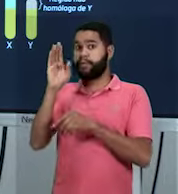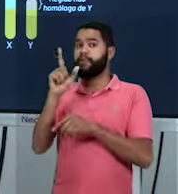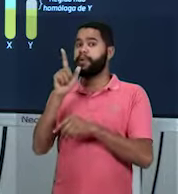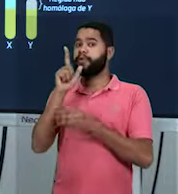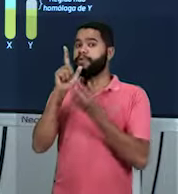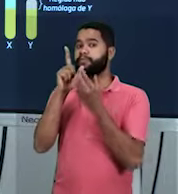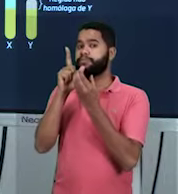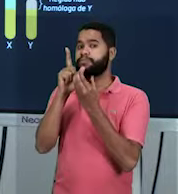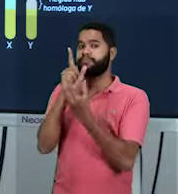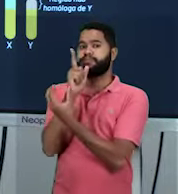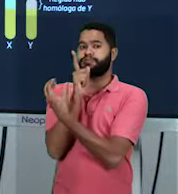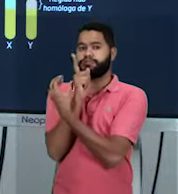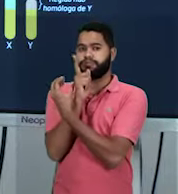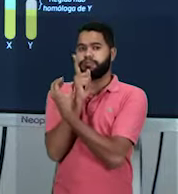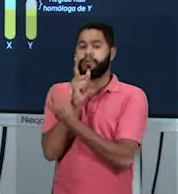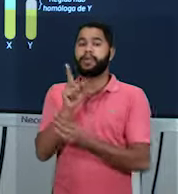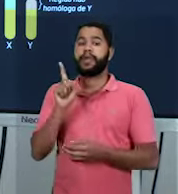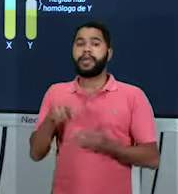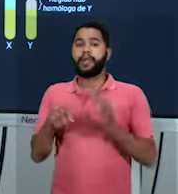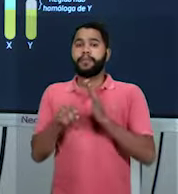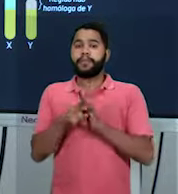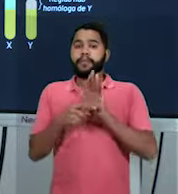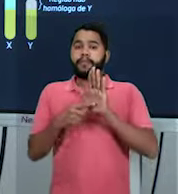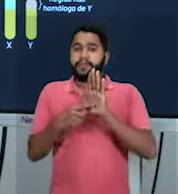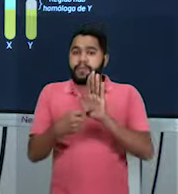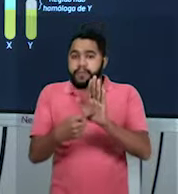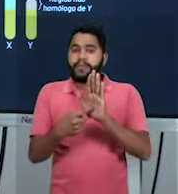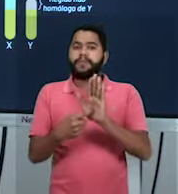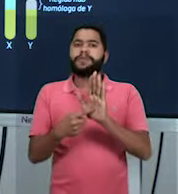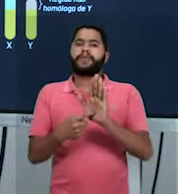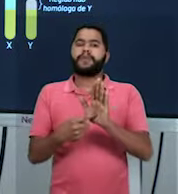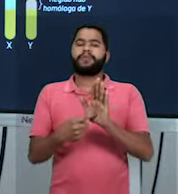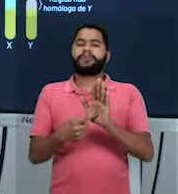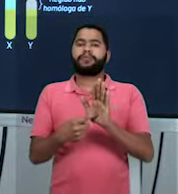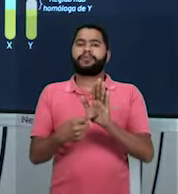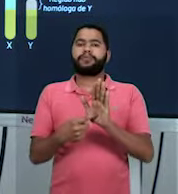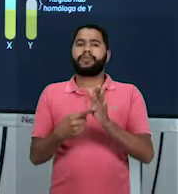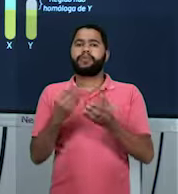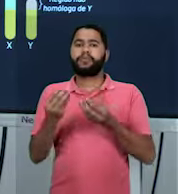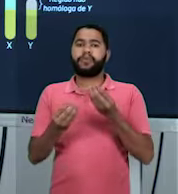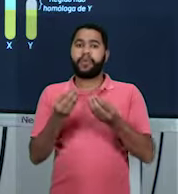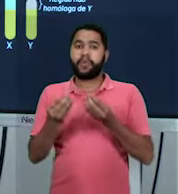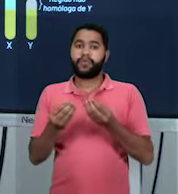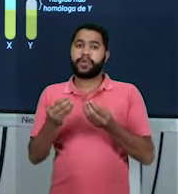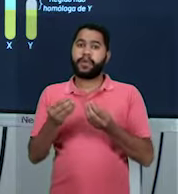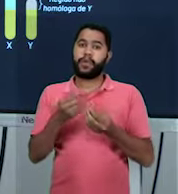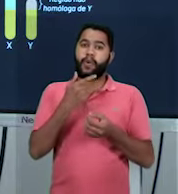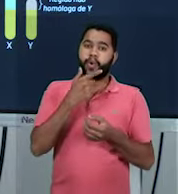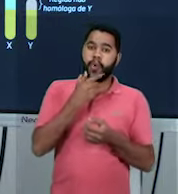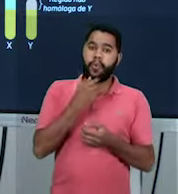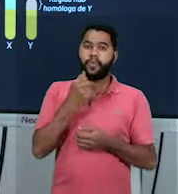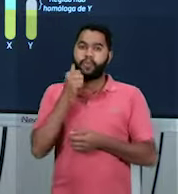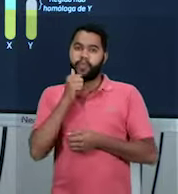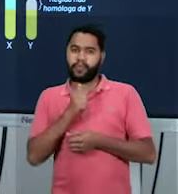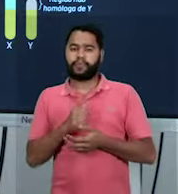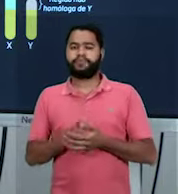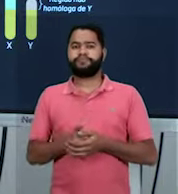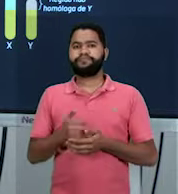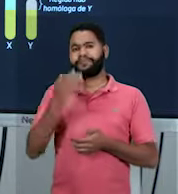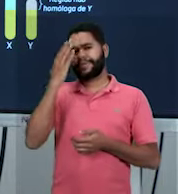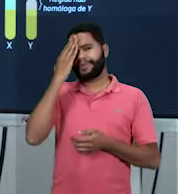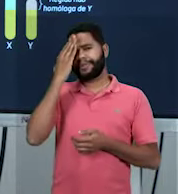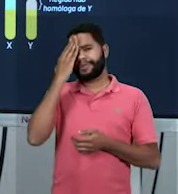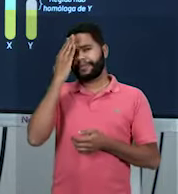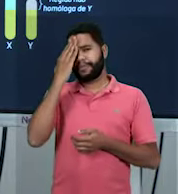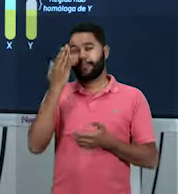esse gene, então, que vai ser determinante, que vai determinar o sexo. Nós sabemos que o sexo